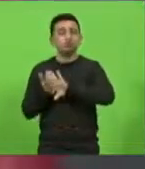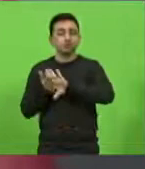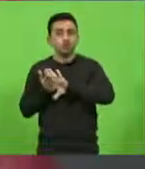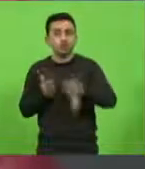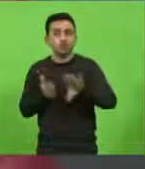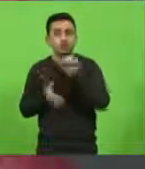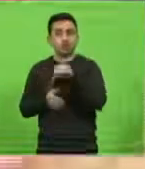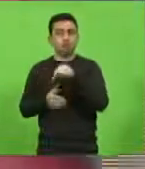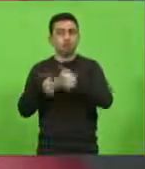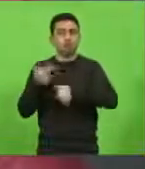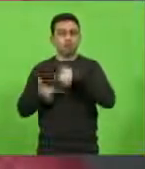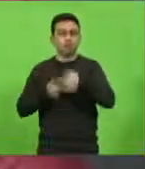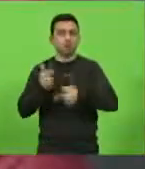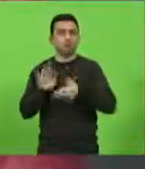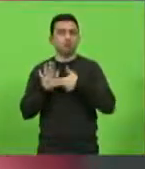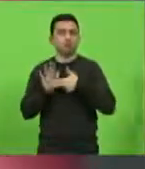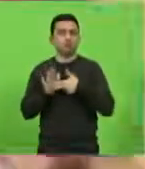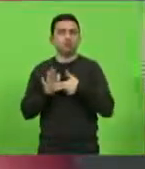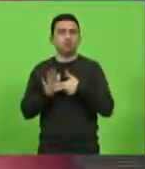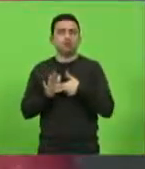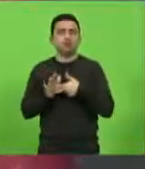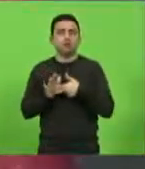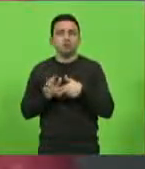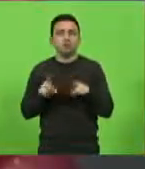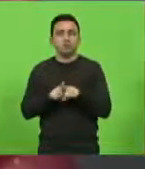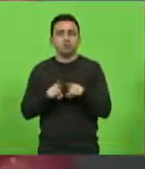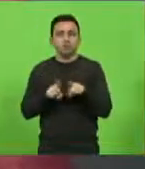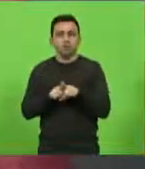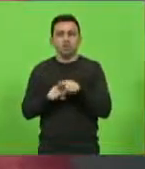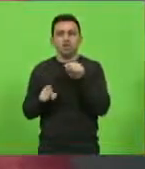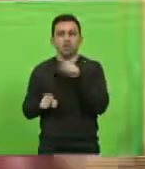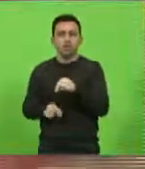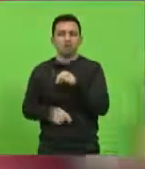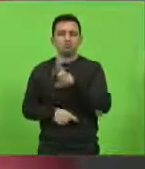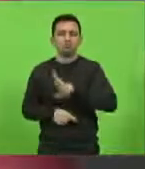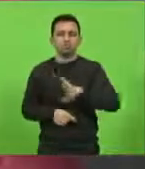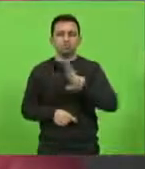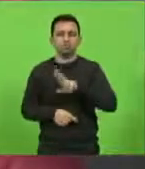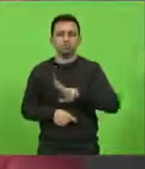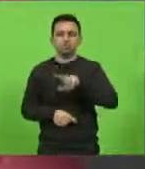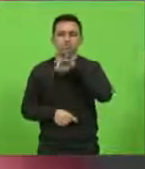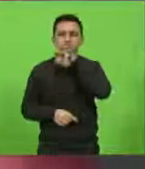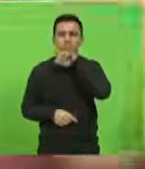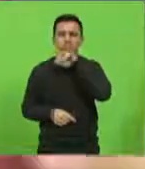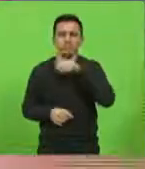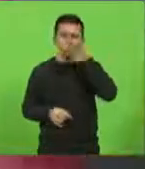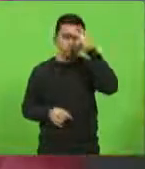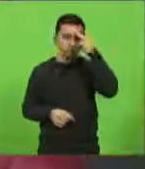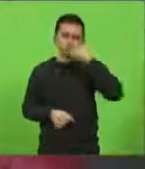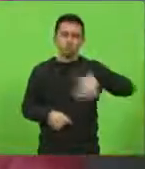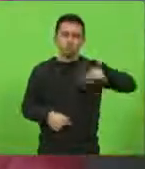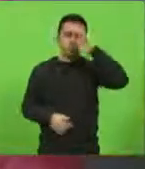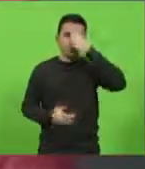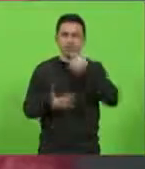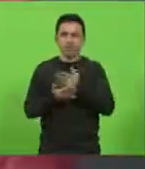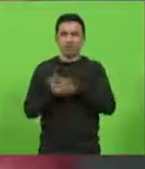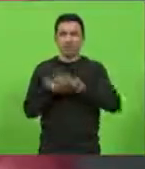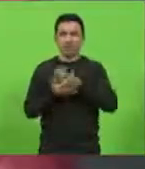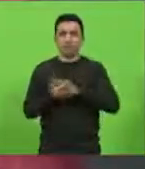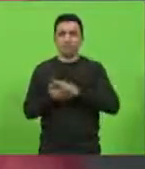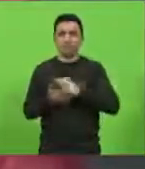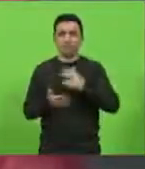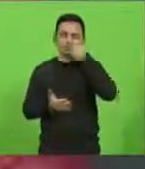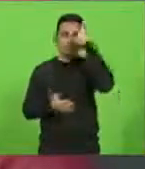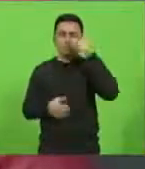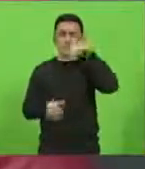daquele que com eles incompatibili zhou se dele fez mau uso que ver caiu da confiança depositada pelo povo que elegeu